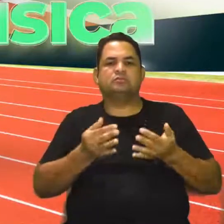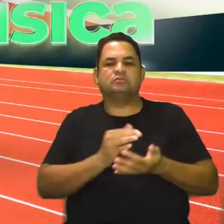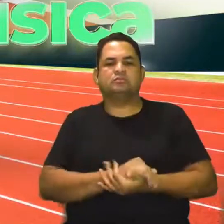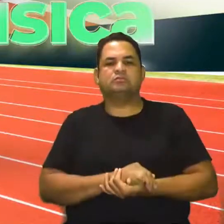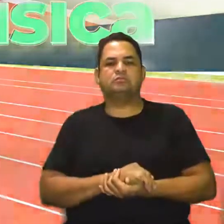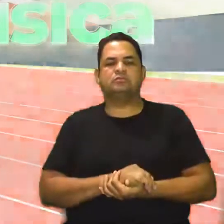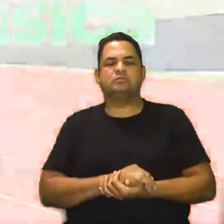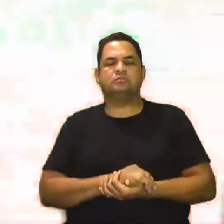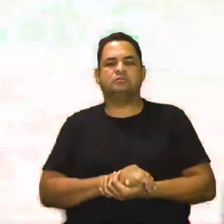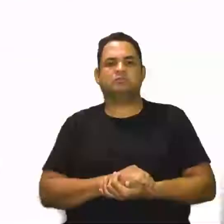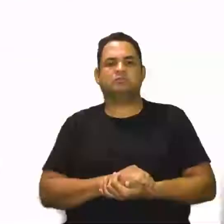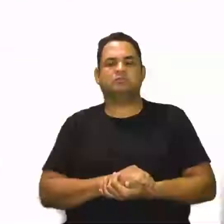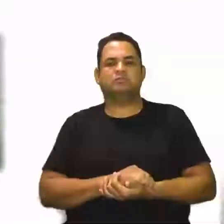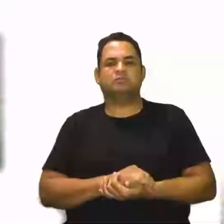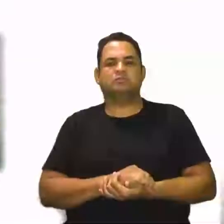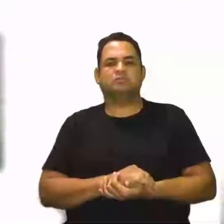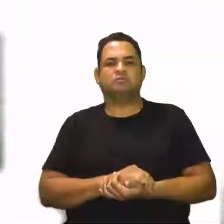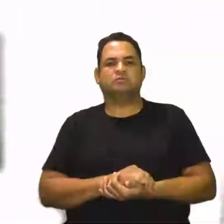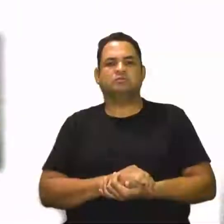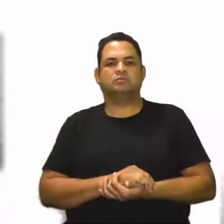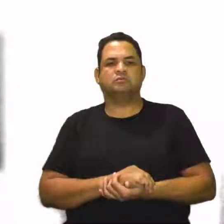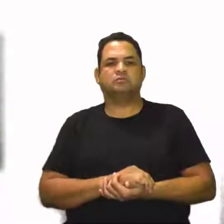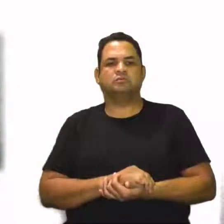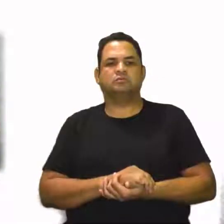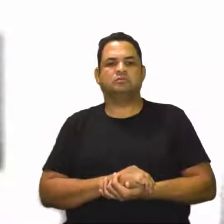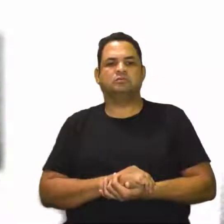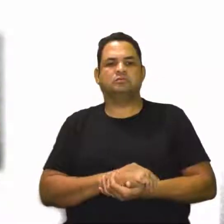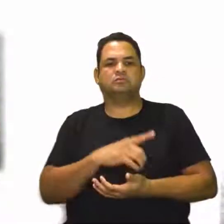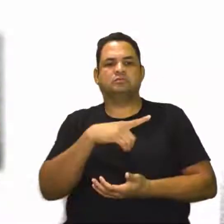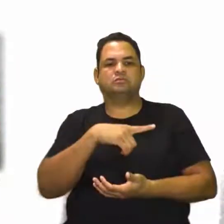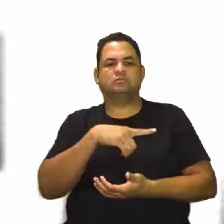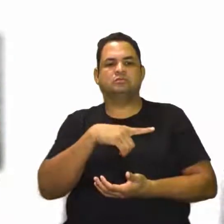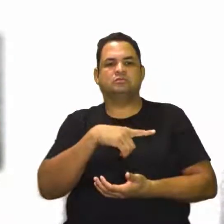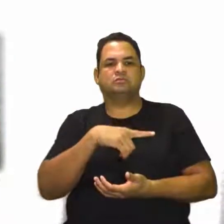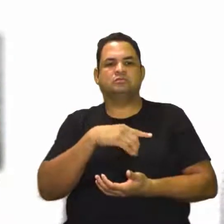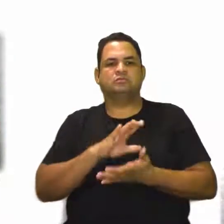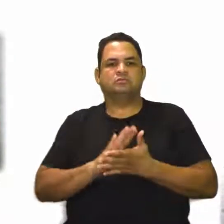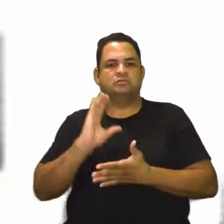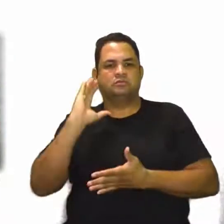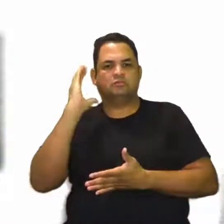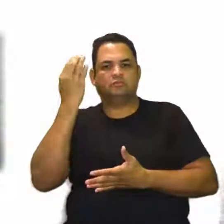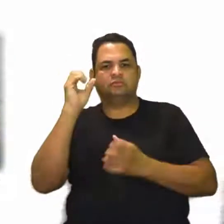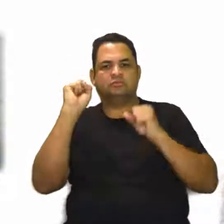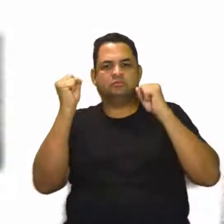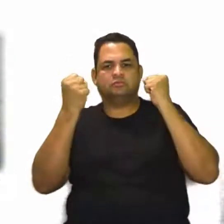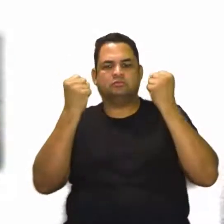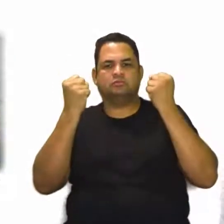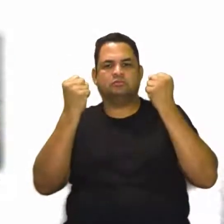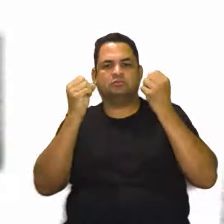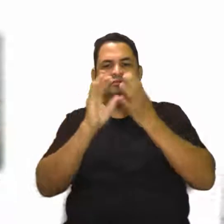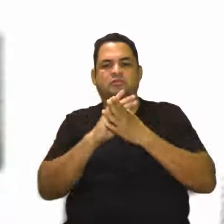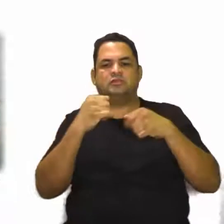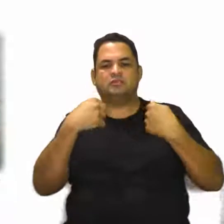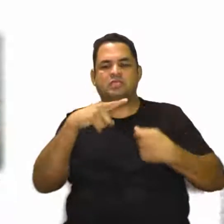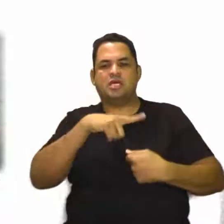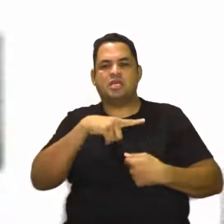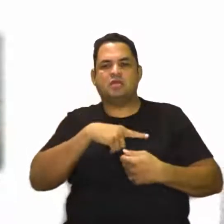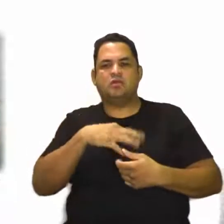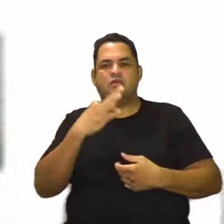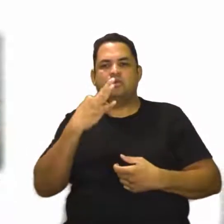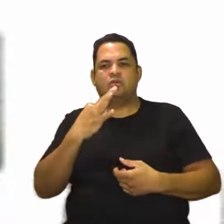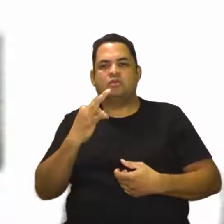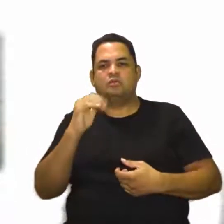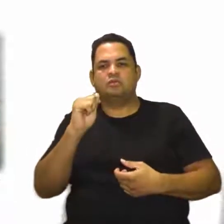lá então continuar a nossa revisão. Acompanha comigo. E aí nós também temos as capacidades que são exigidas no TAF. Quais são